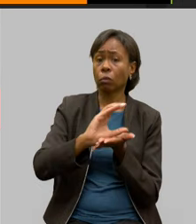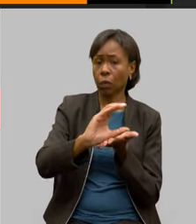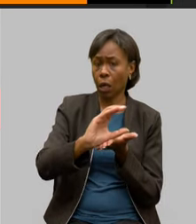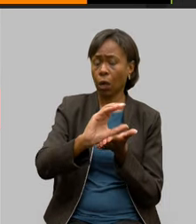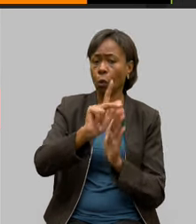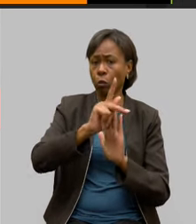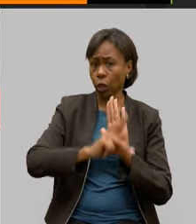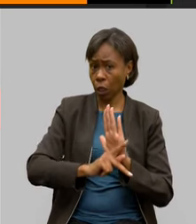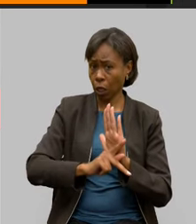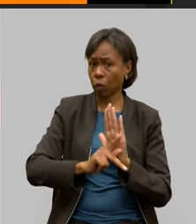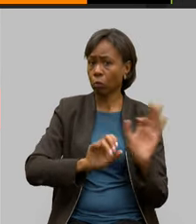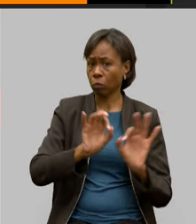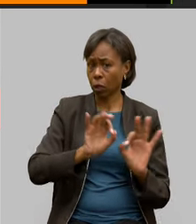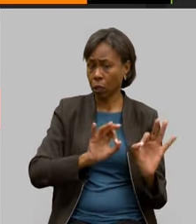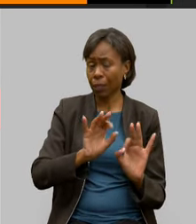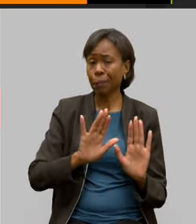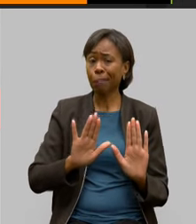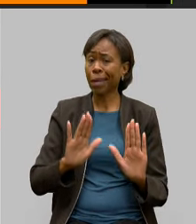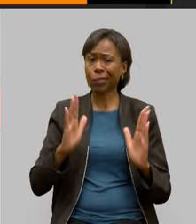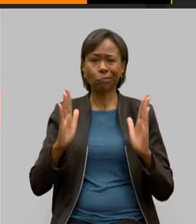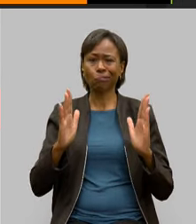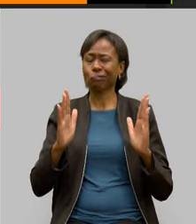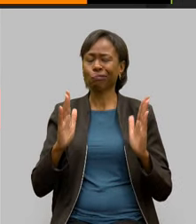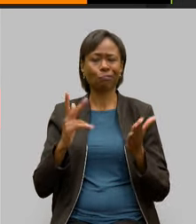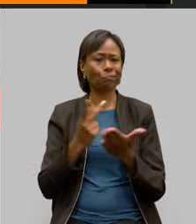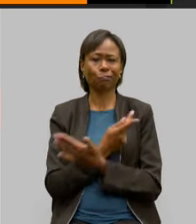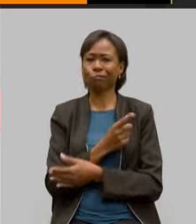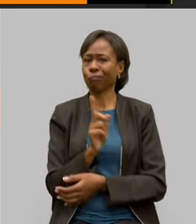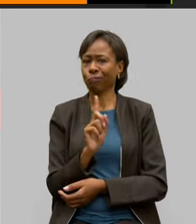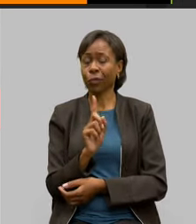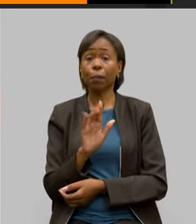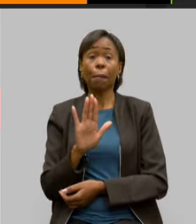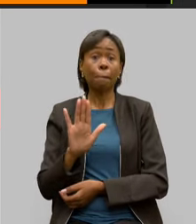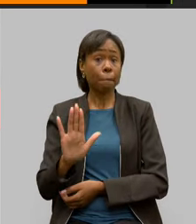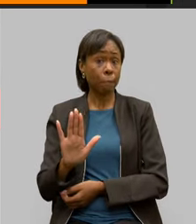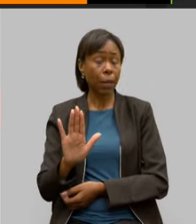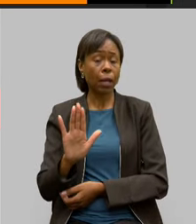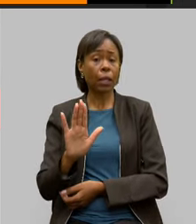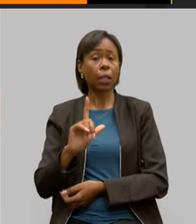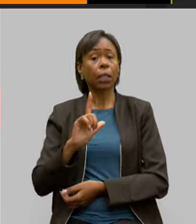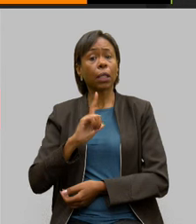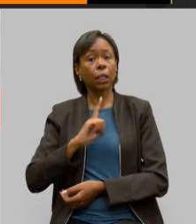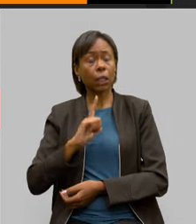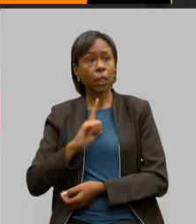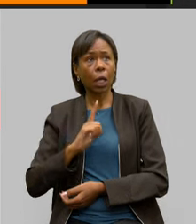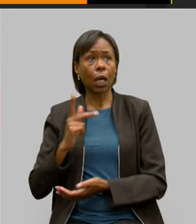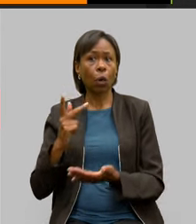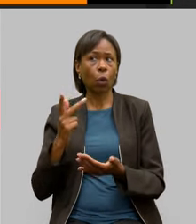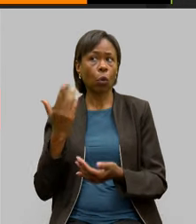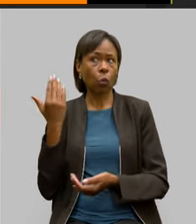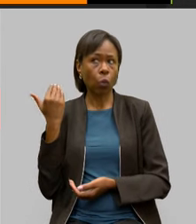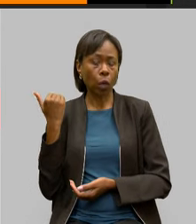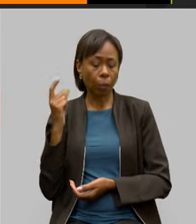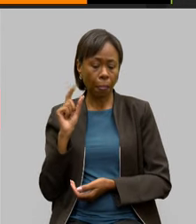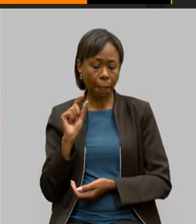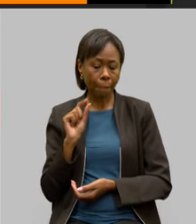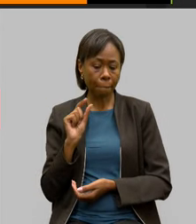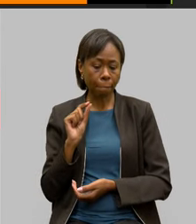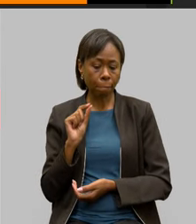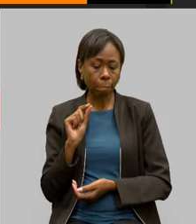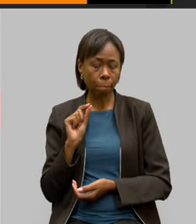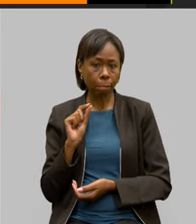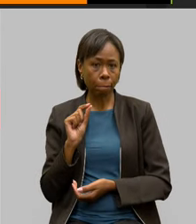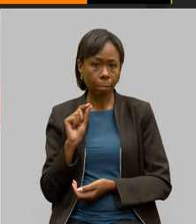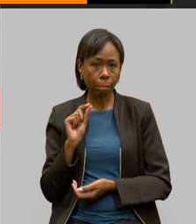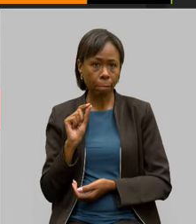ali naquele momento não não aconteceu mas quando a gente tem né na verdade a a